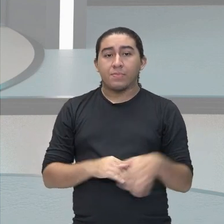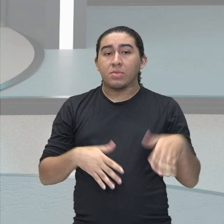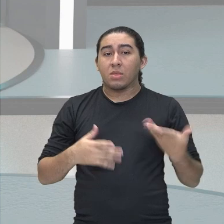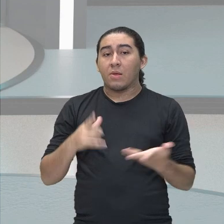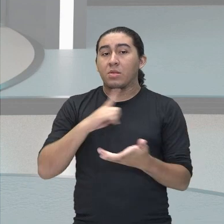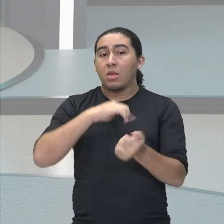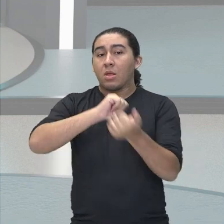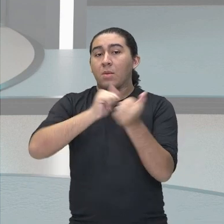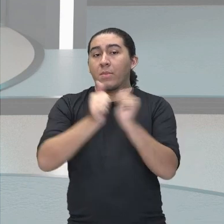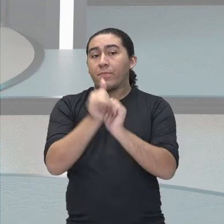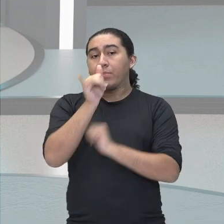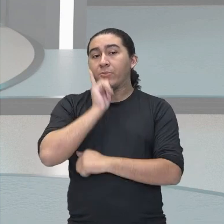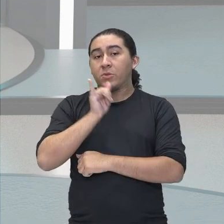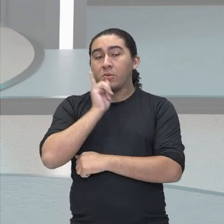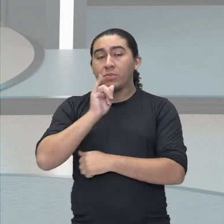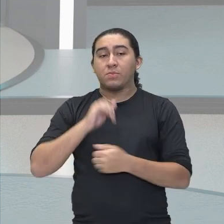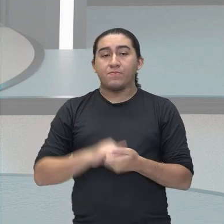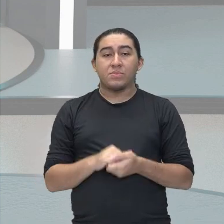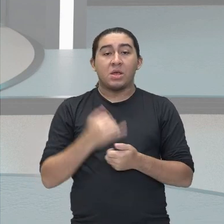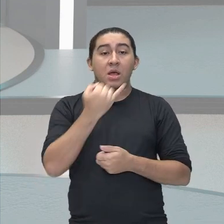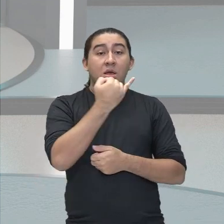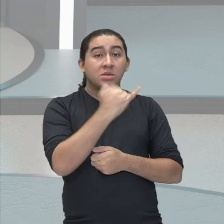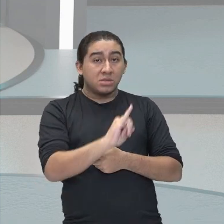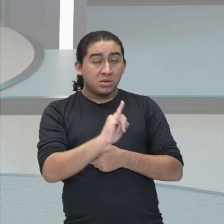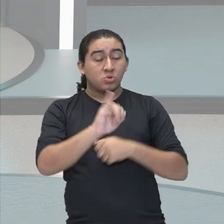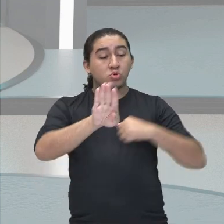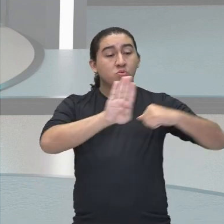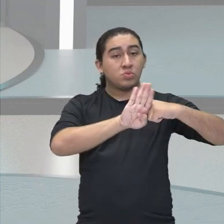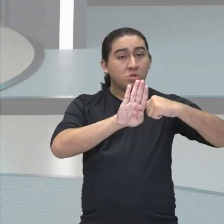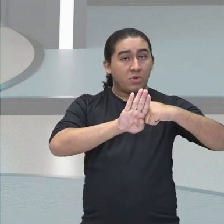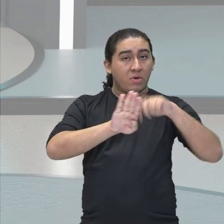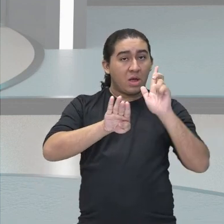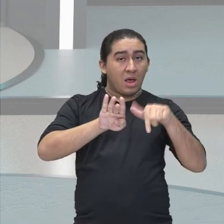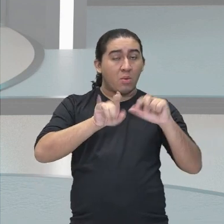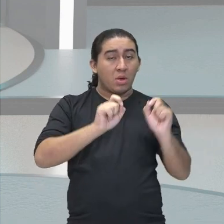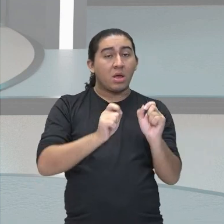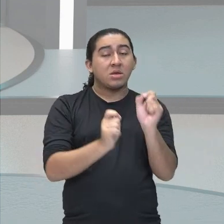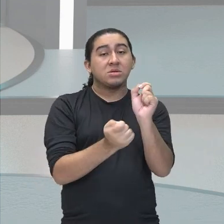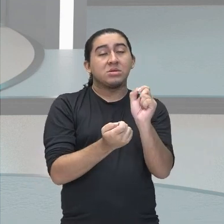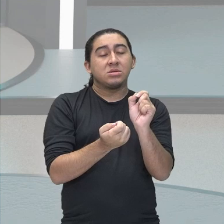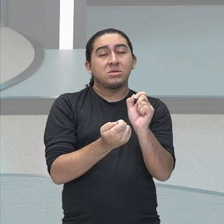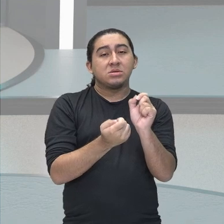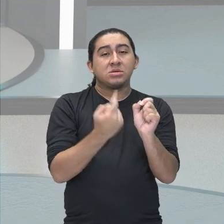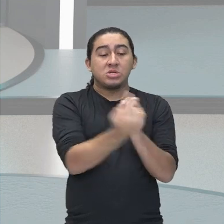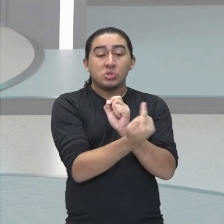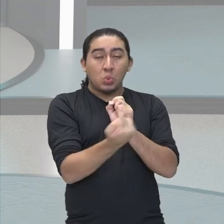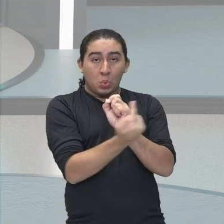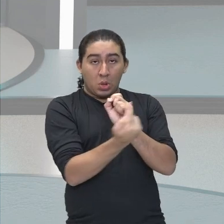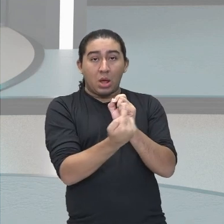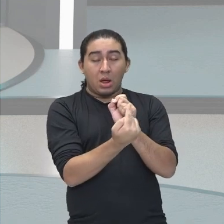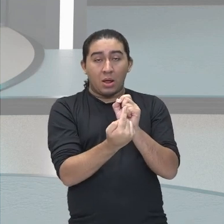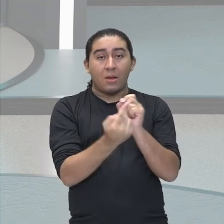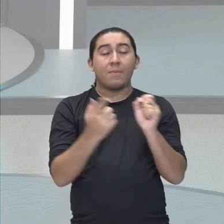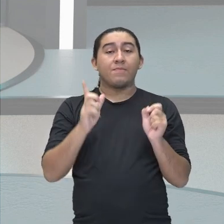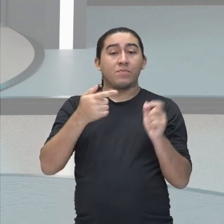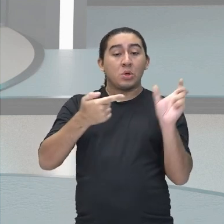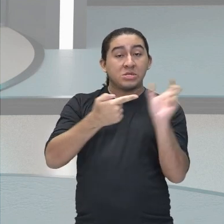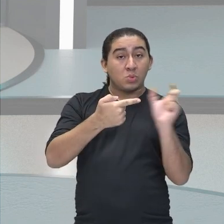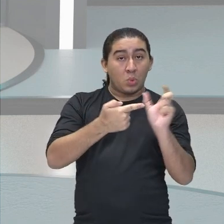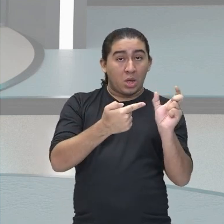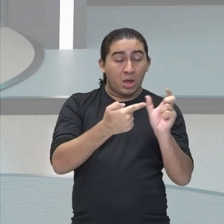por exemplo, se o substantivo está no singular, o adjetivo também vai para o